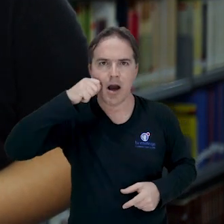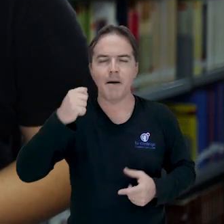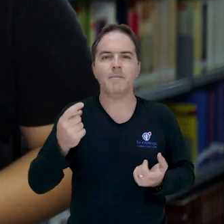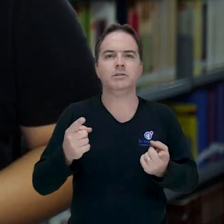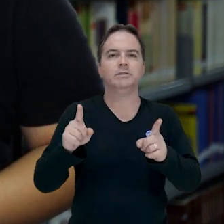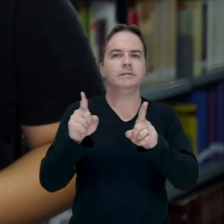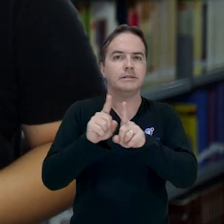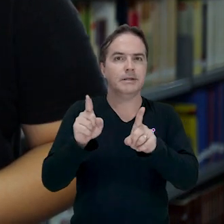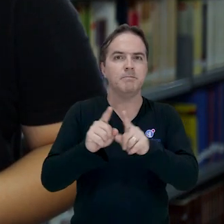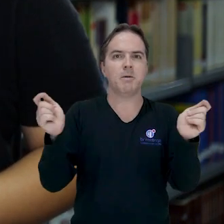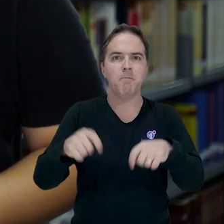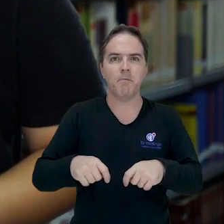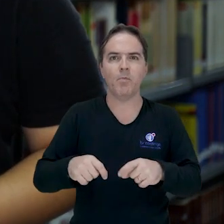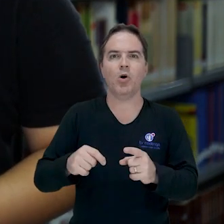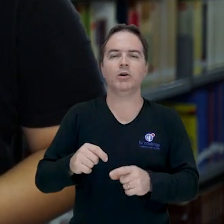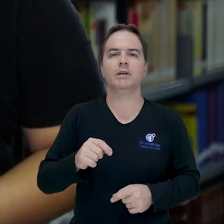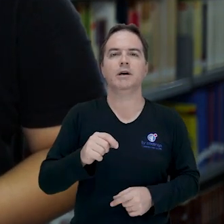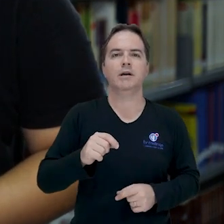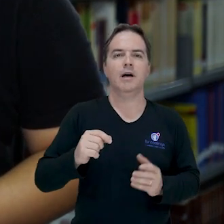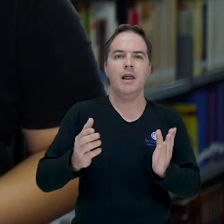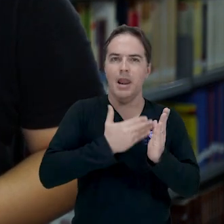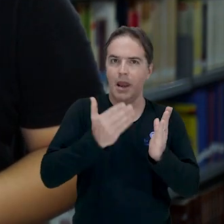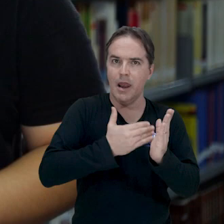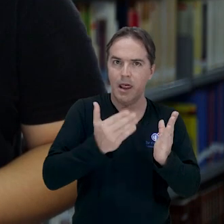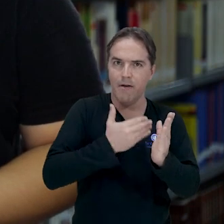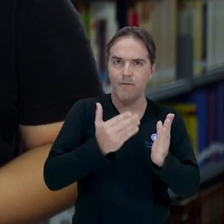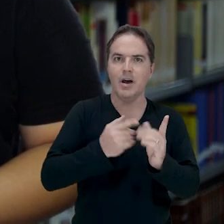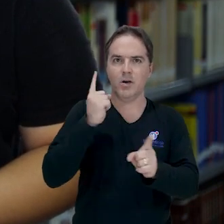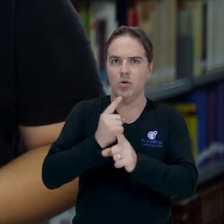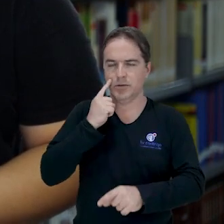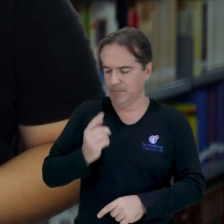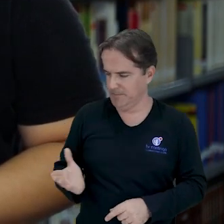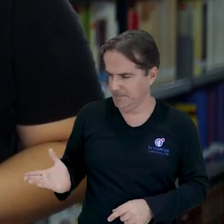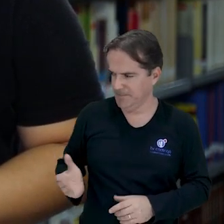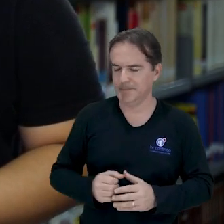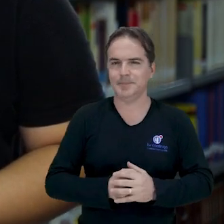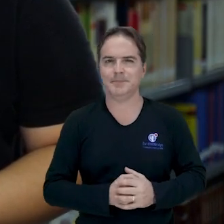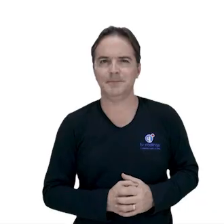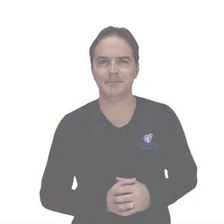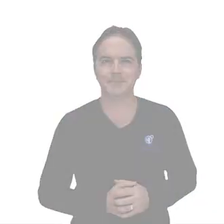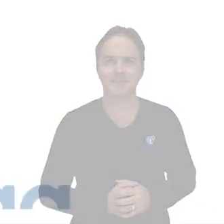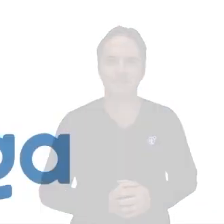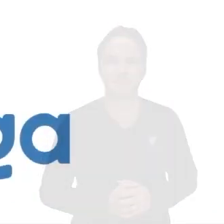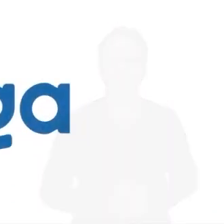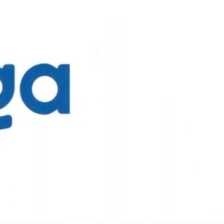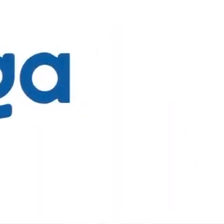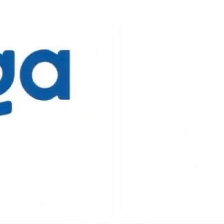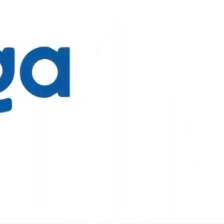lojas do Marketplace e também no site, na livraria da editora Vecchio.